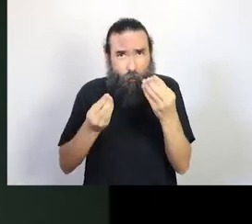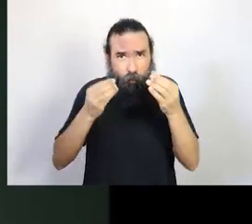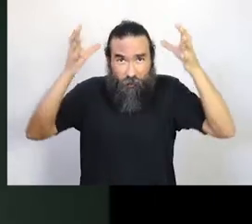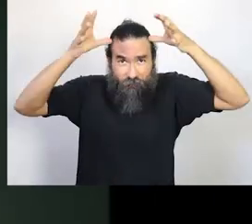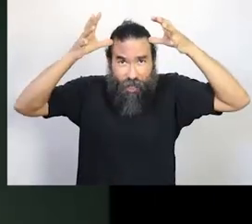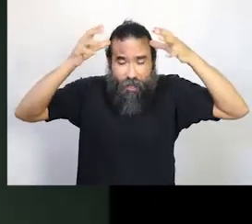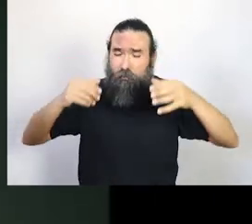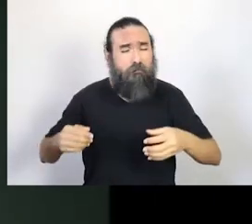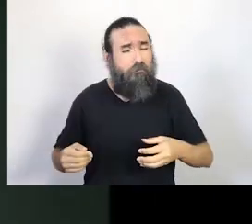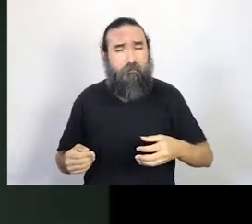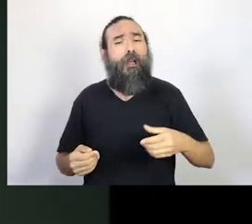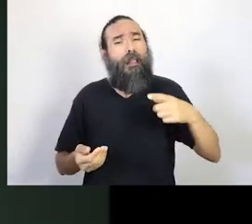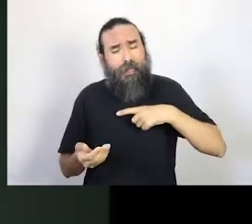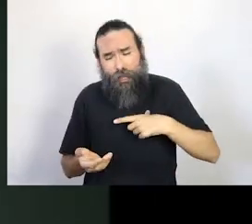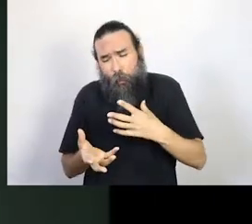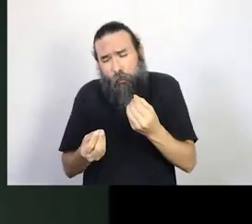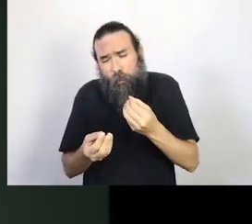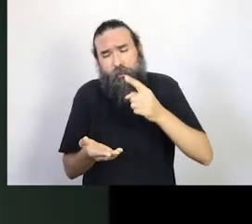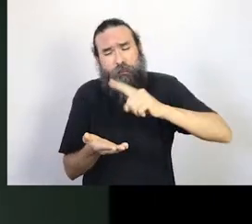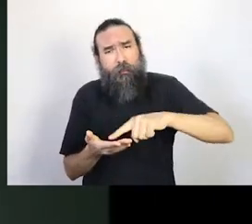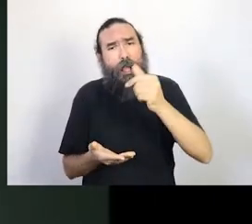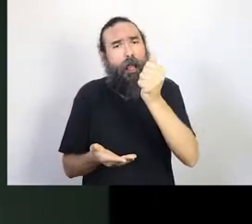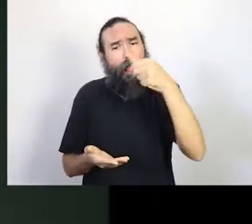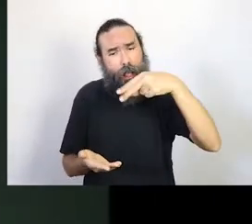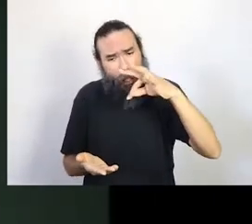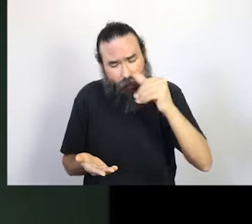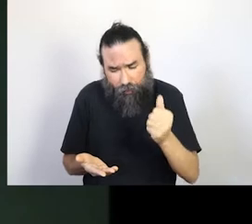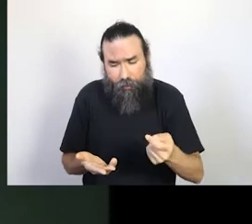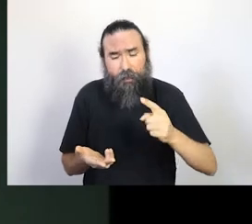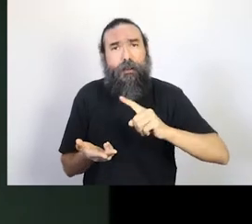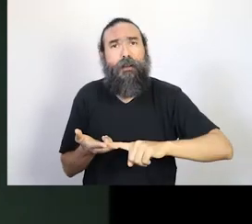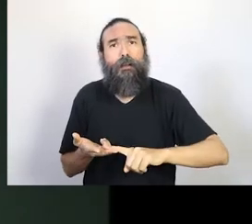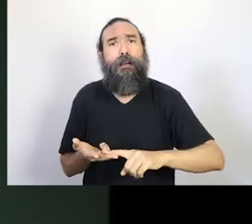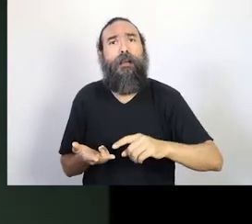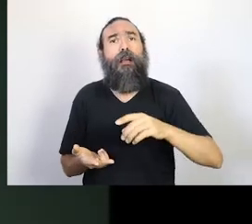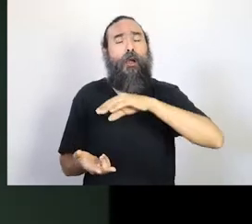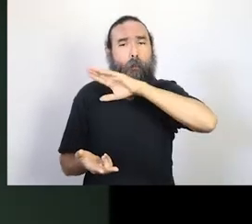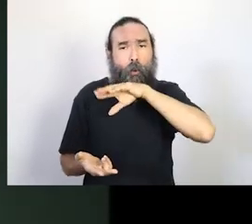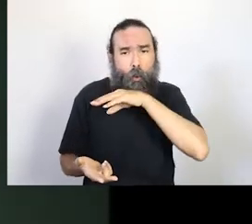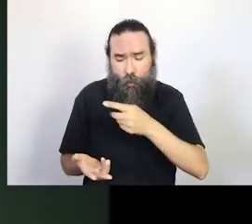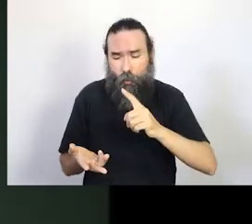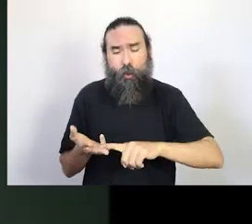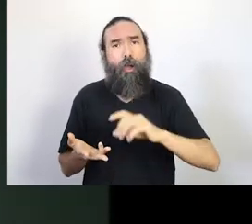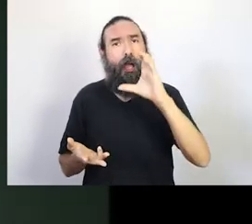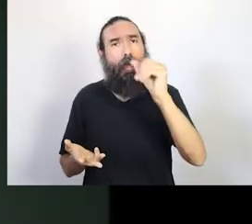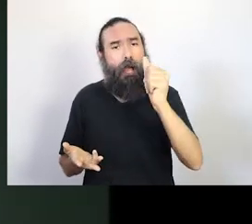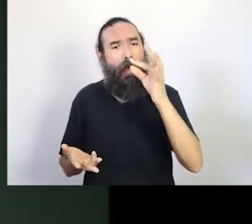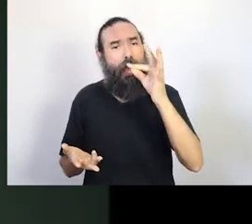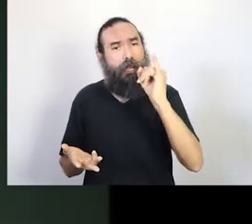tinha aqui, tinha banta, tinha porquechada, tinha caititu, tinha